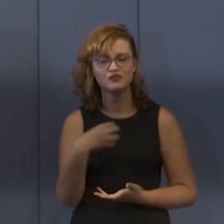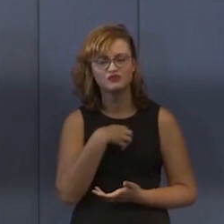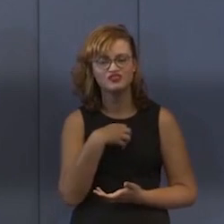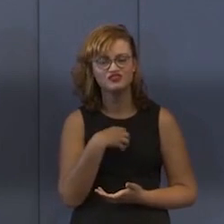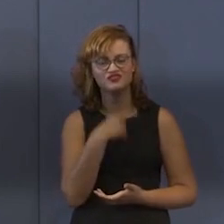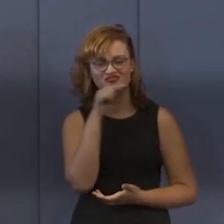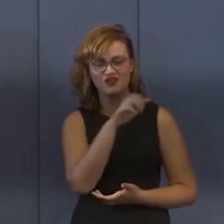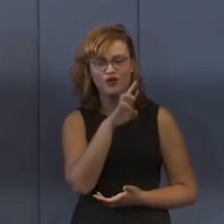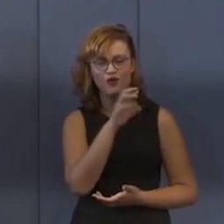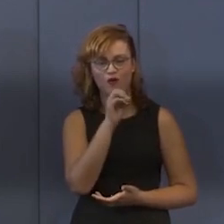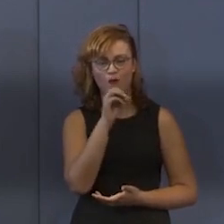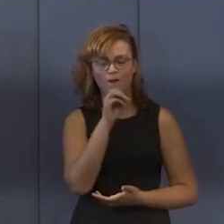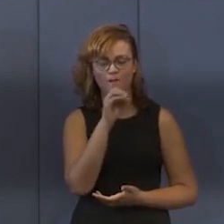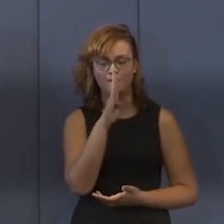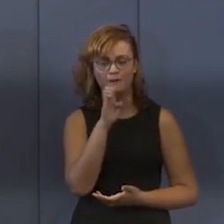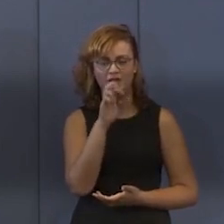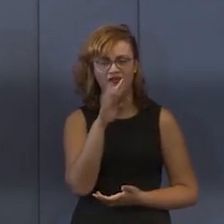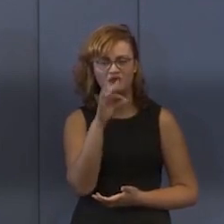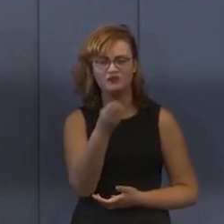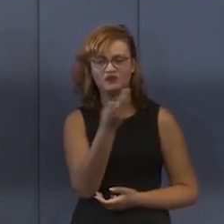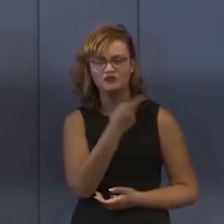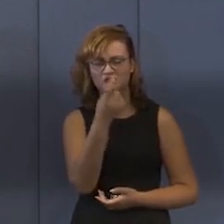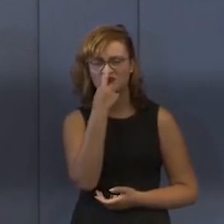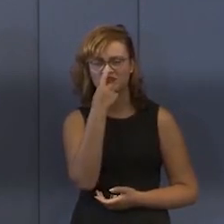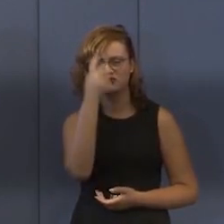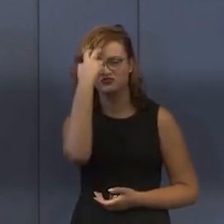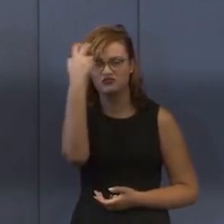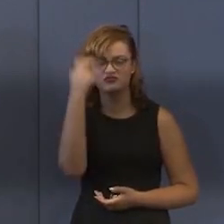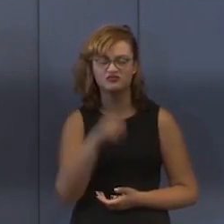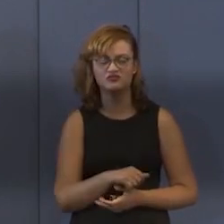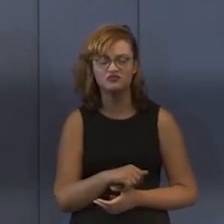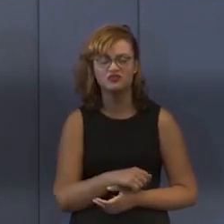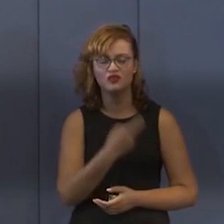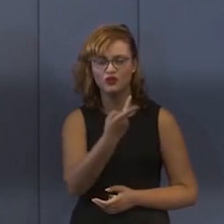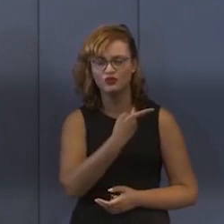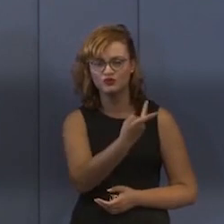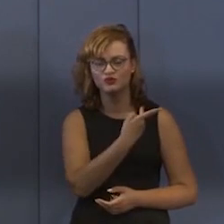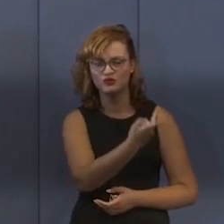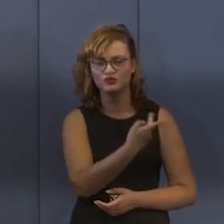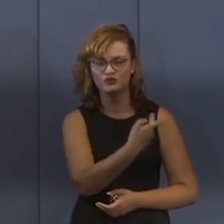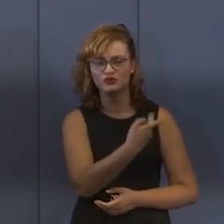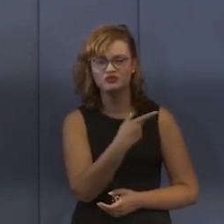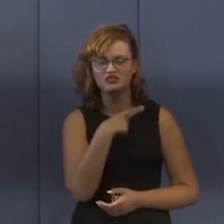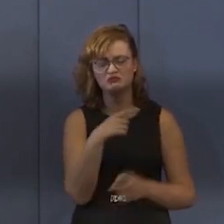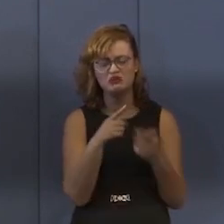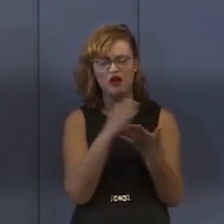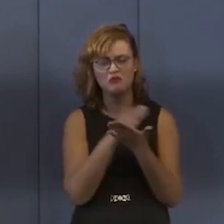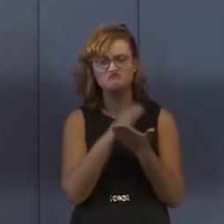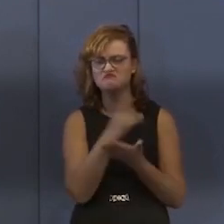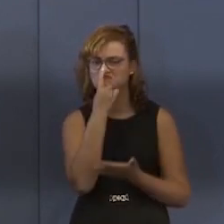ministro Roberto uma grande afinidade intelectual, né? Temos algumas